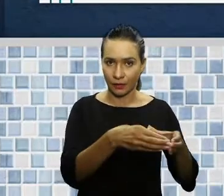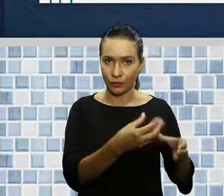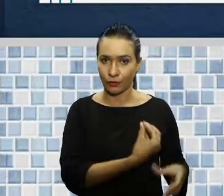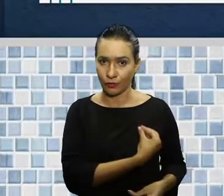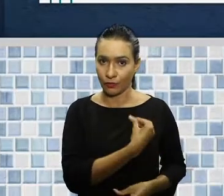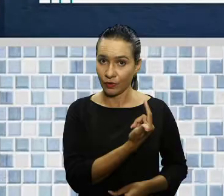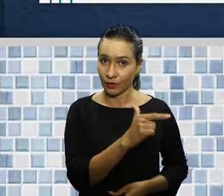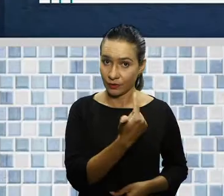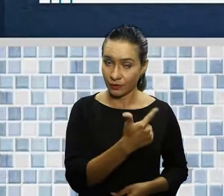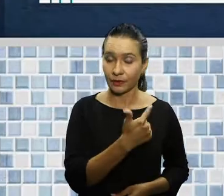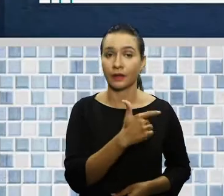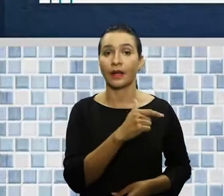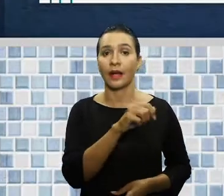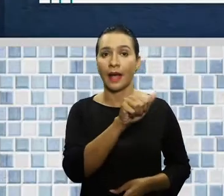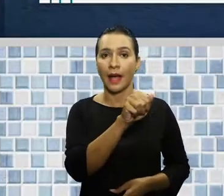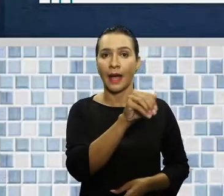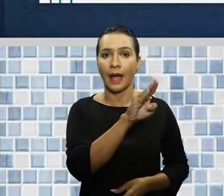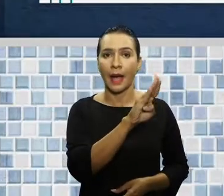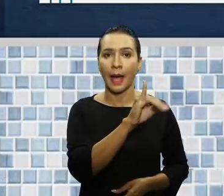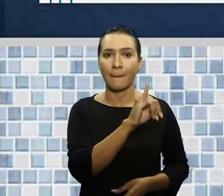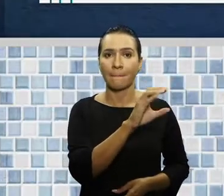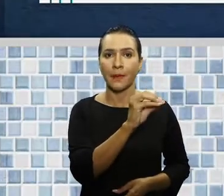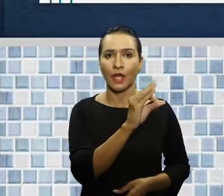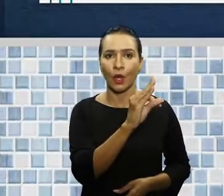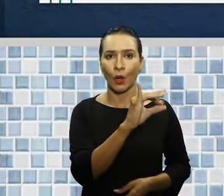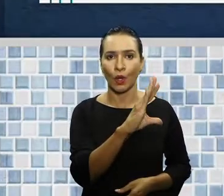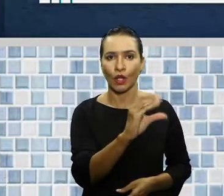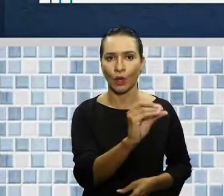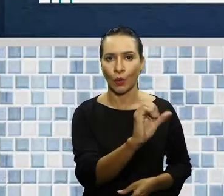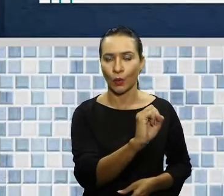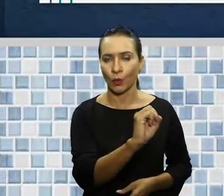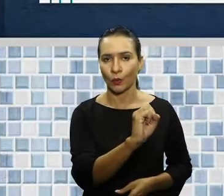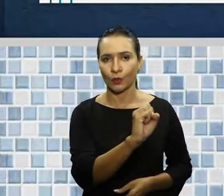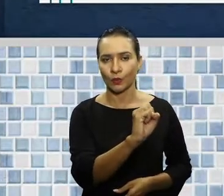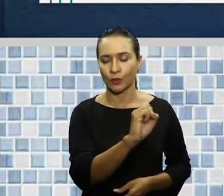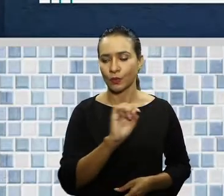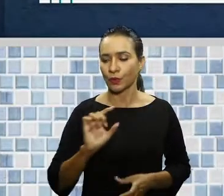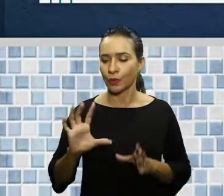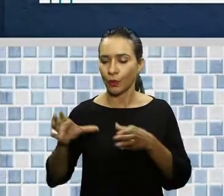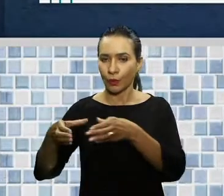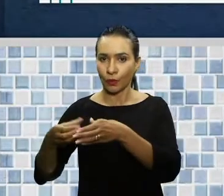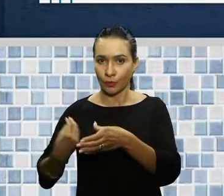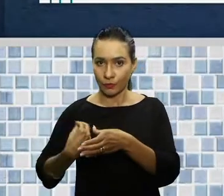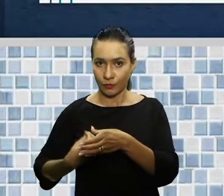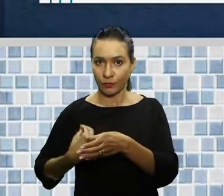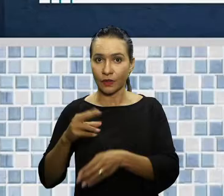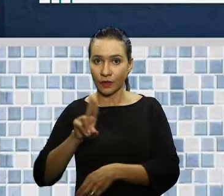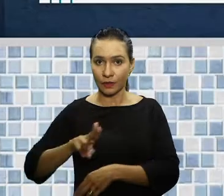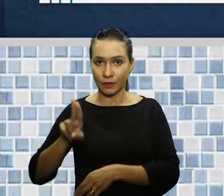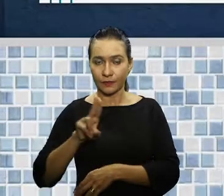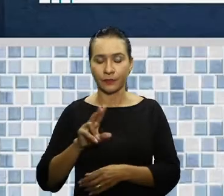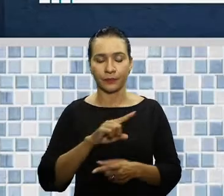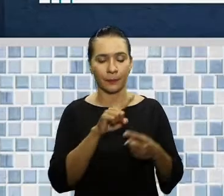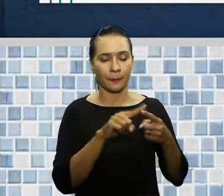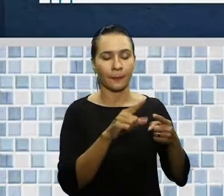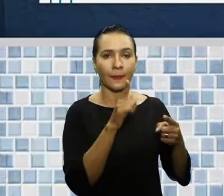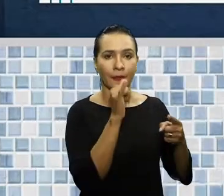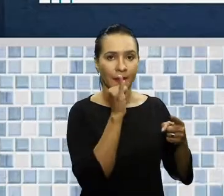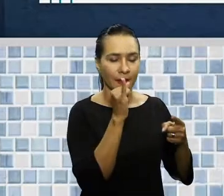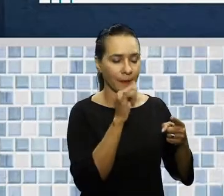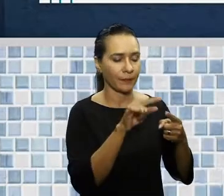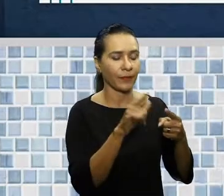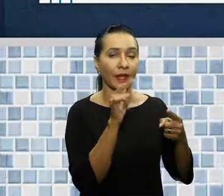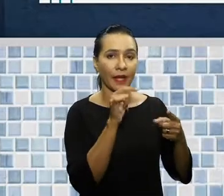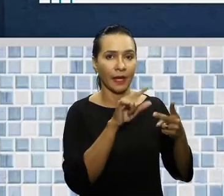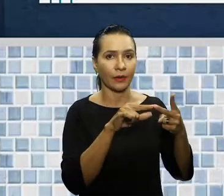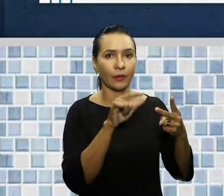chamados fatores abióticos, que todos os seres vivos fazem uso, são, por exemplo, a água, o ar,